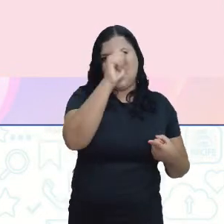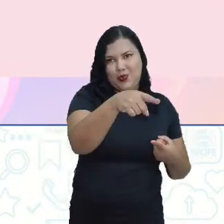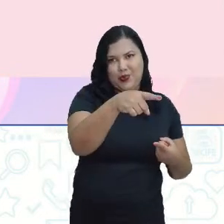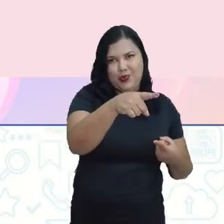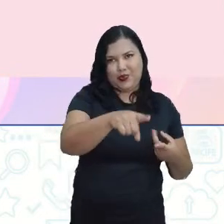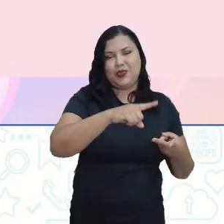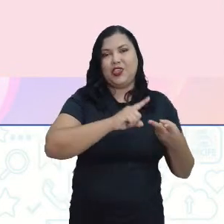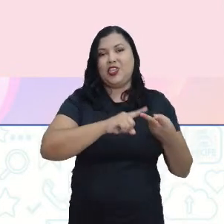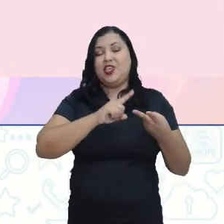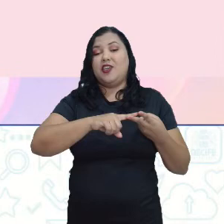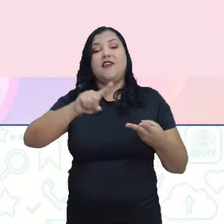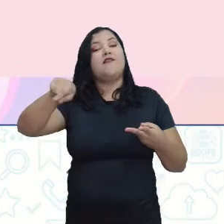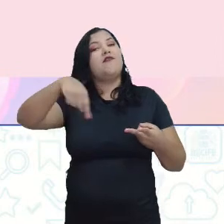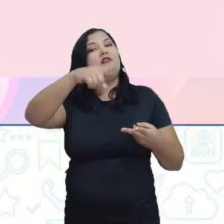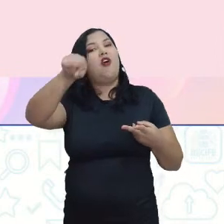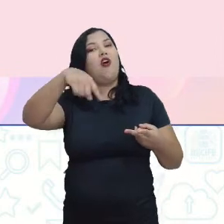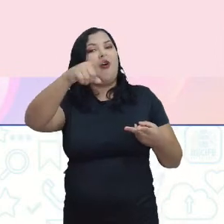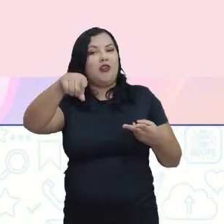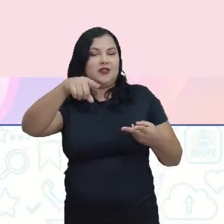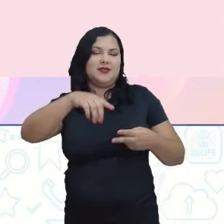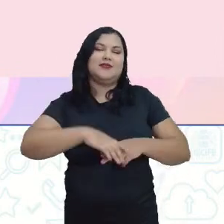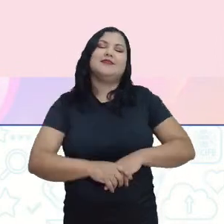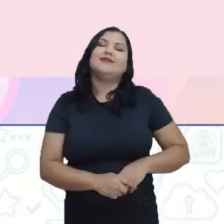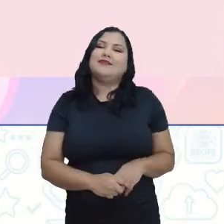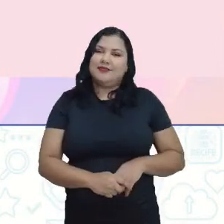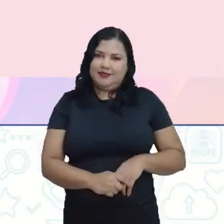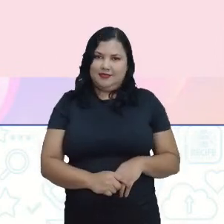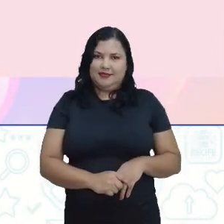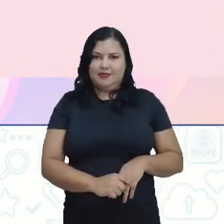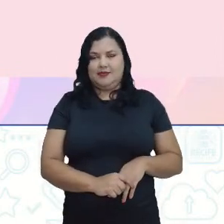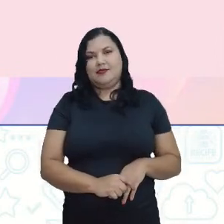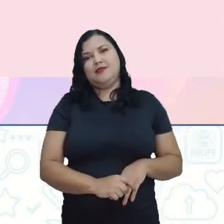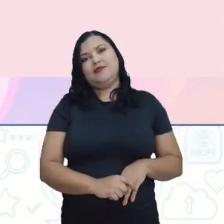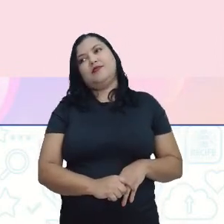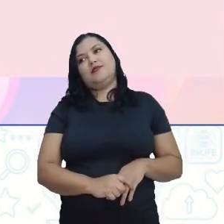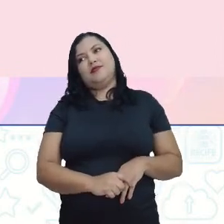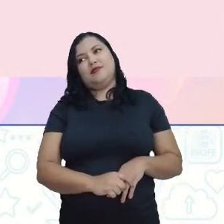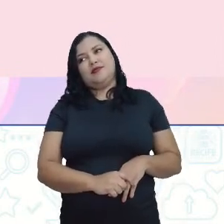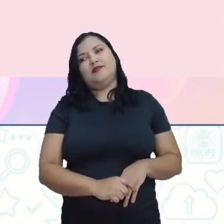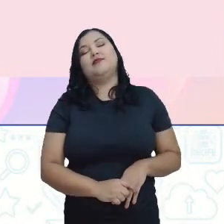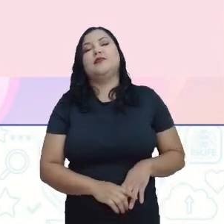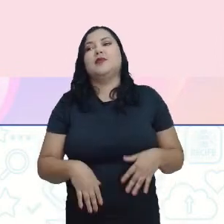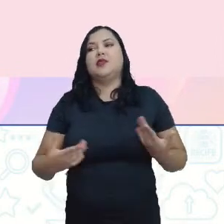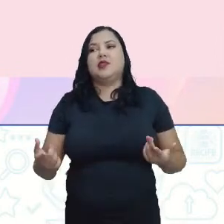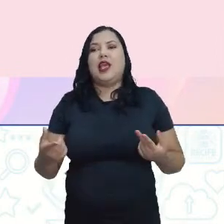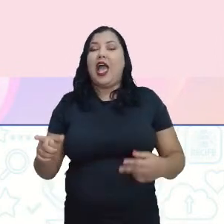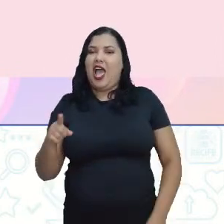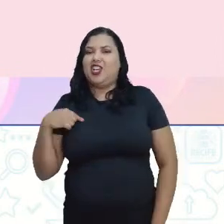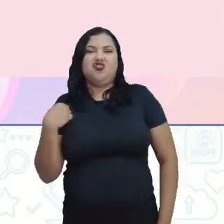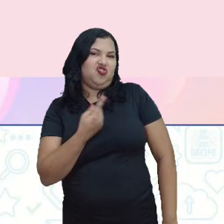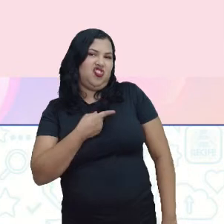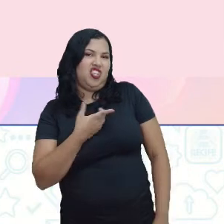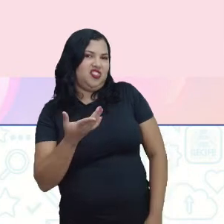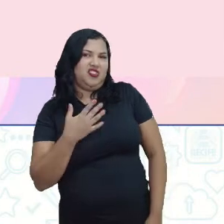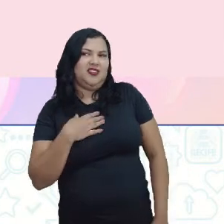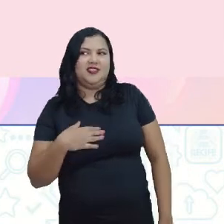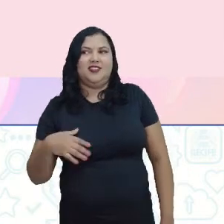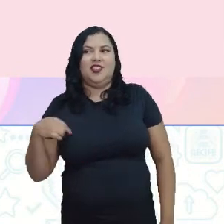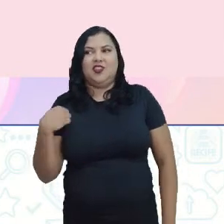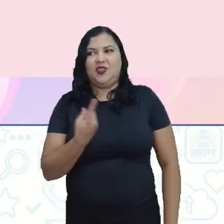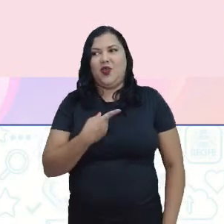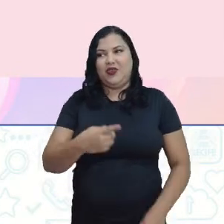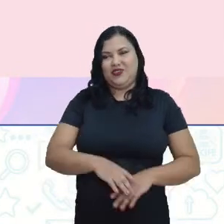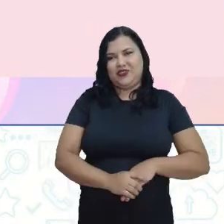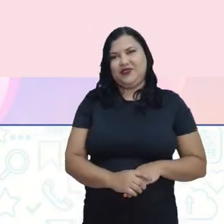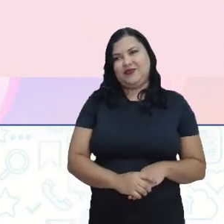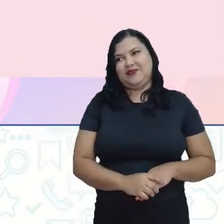certo, e vós. Tu no singular e vós no plural. Ou no português falado, a gente, né? Se bem que não, a gente troca